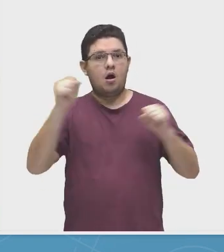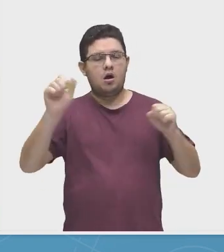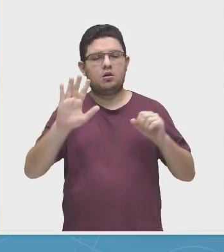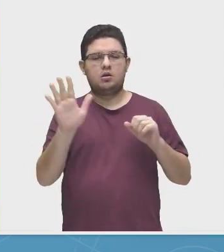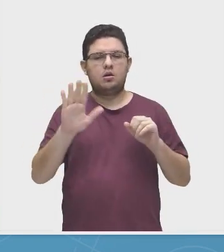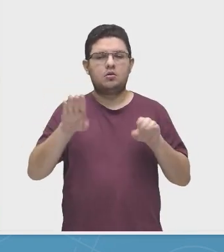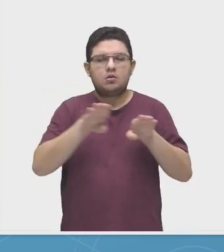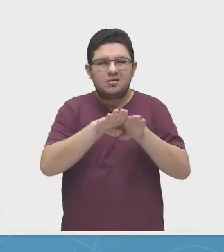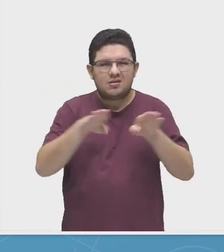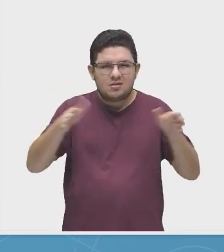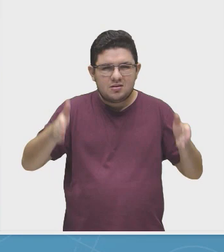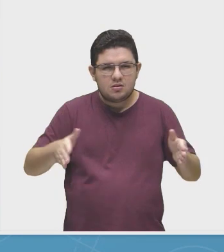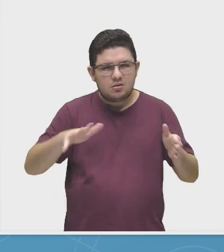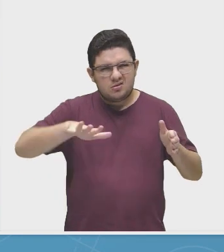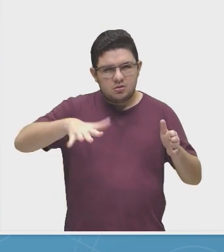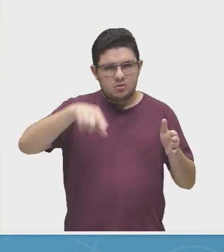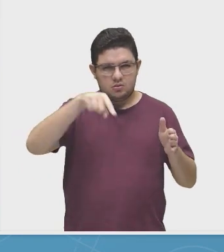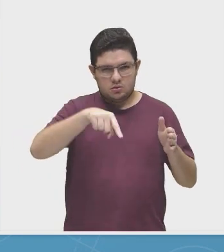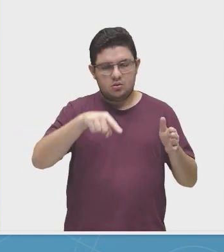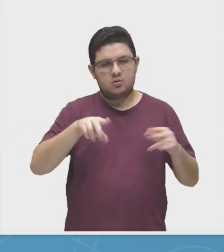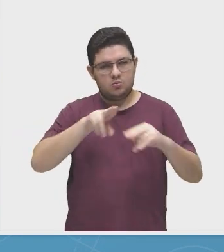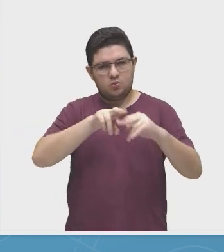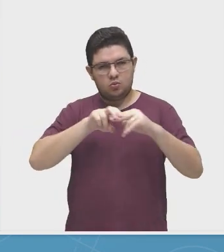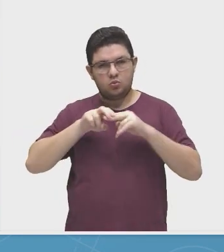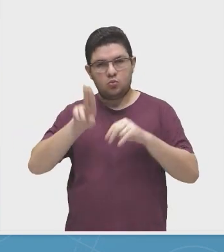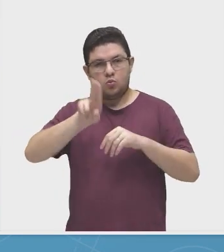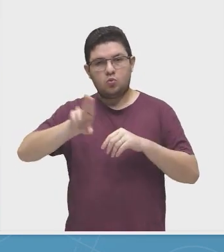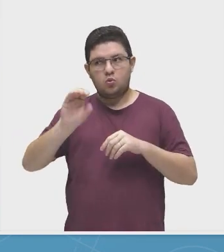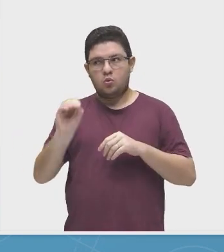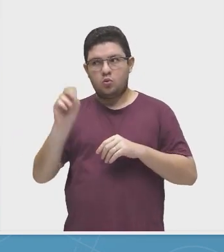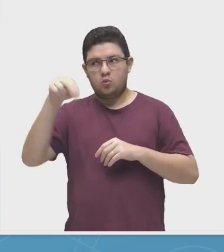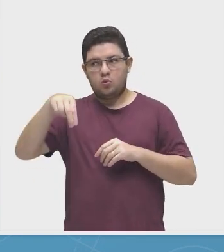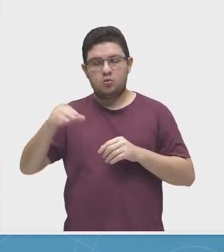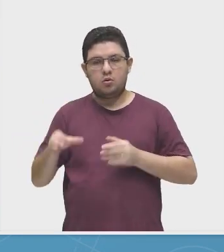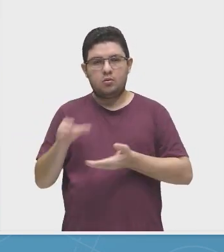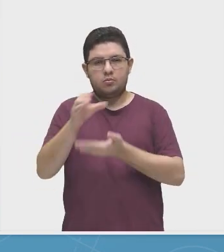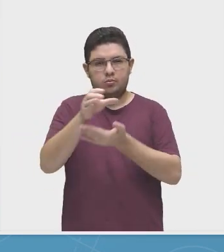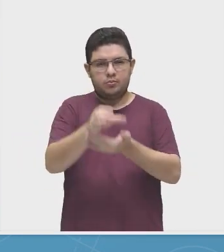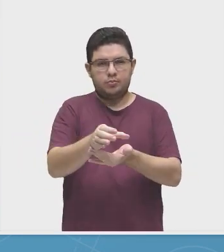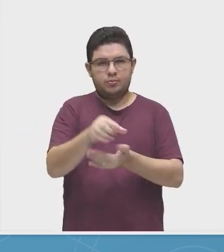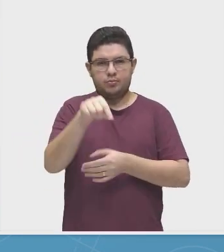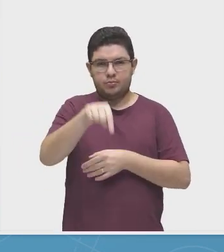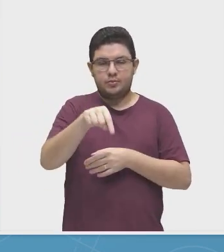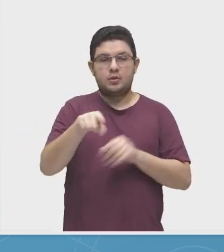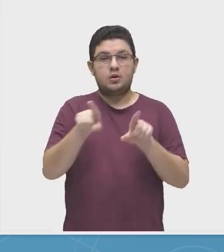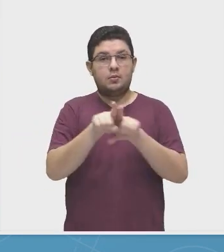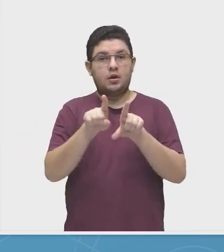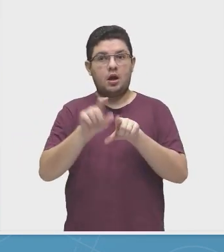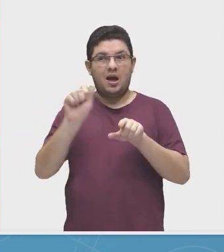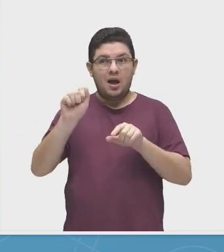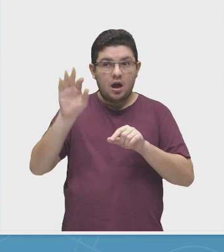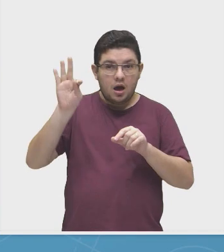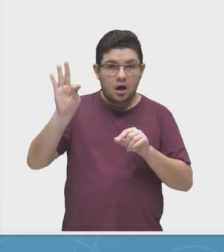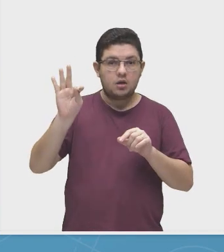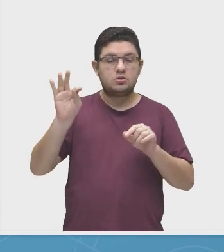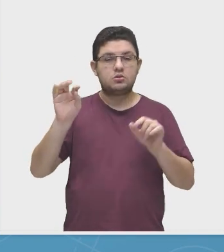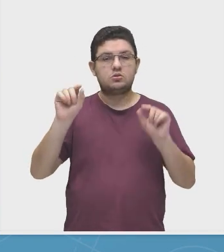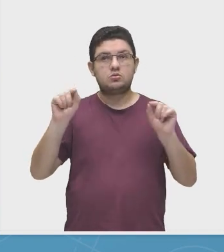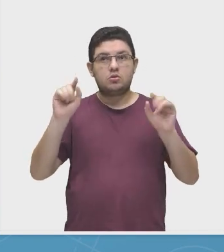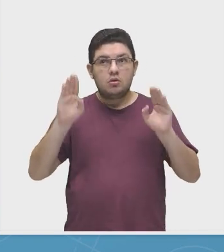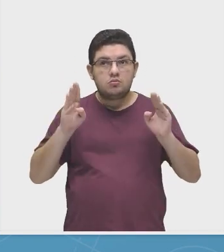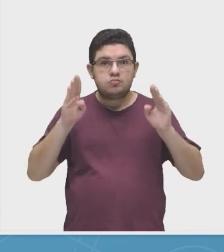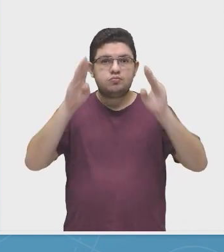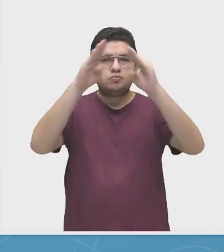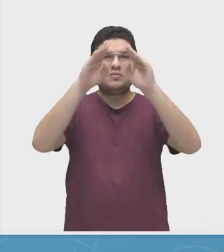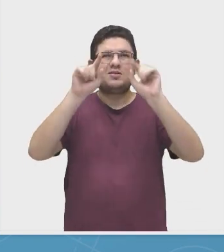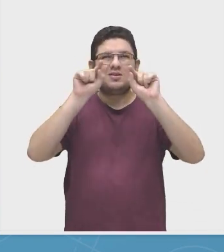longo, né, não é um local tão amplo quanto o in, também não é muito exato como o at, mas ele também